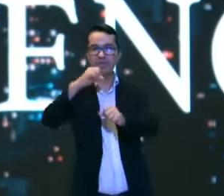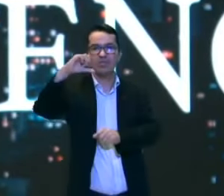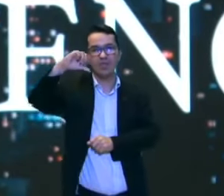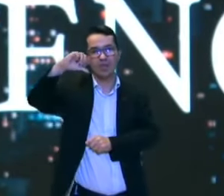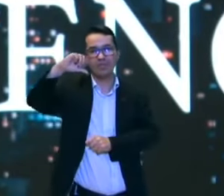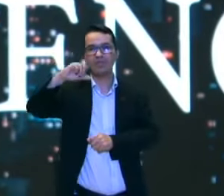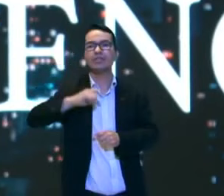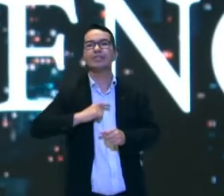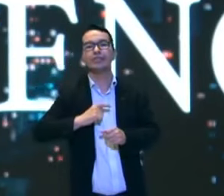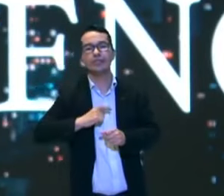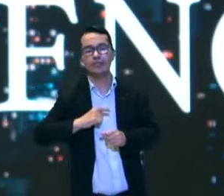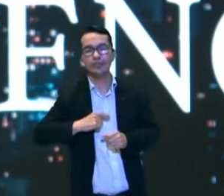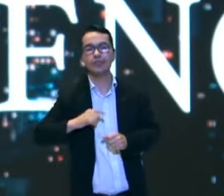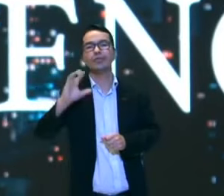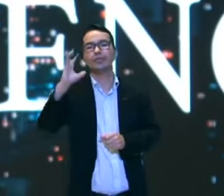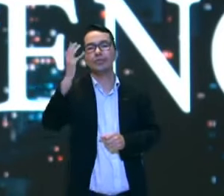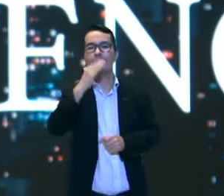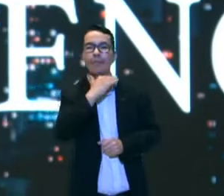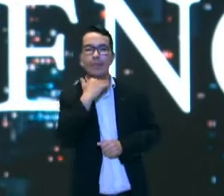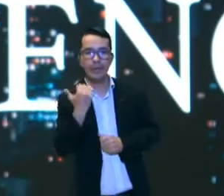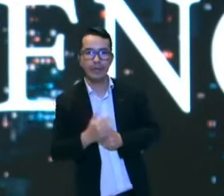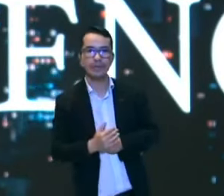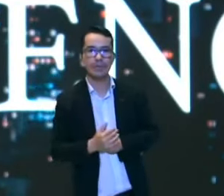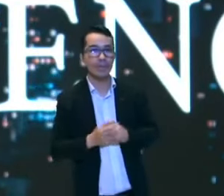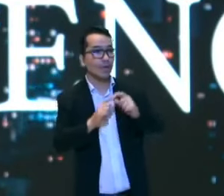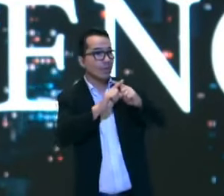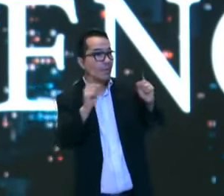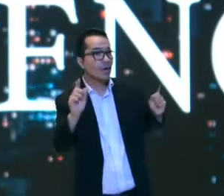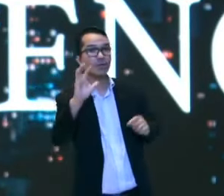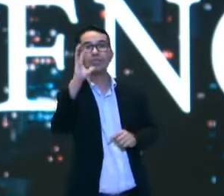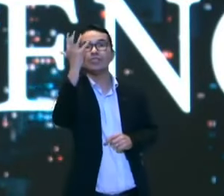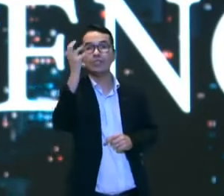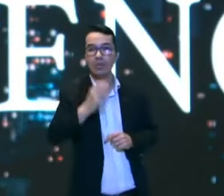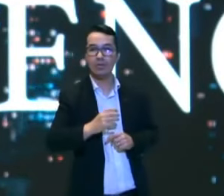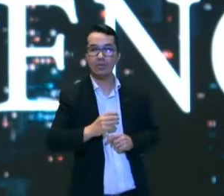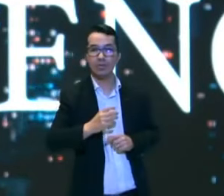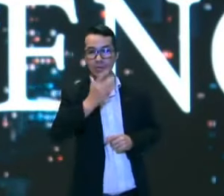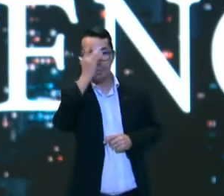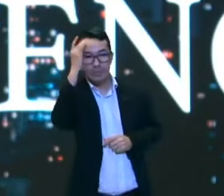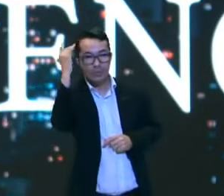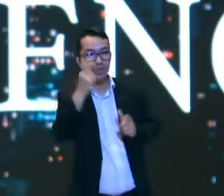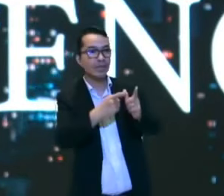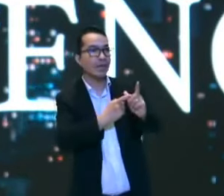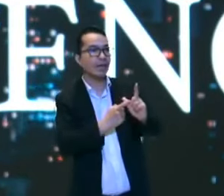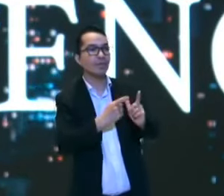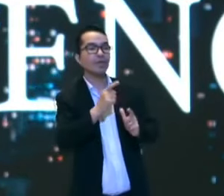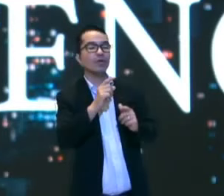de $8, disparou na janela da pessoa.